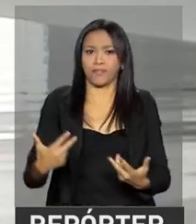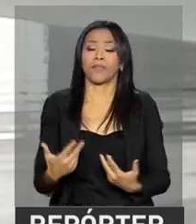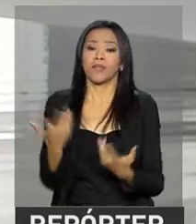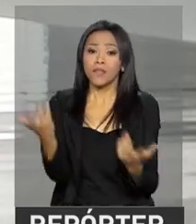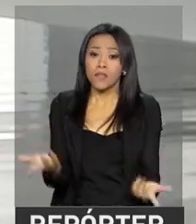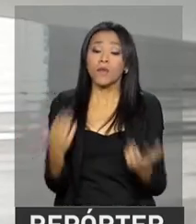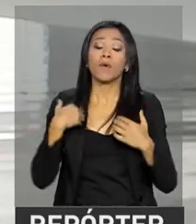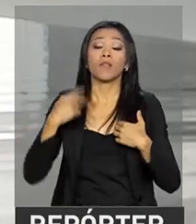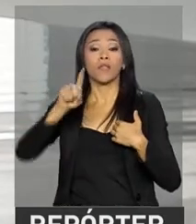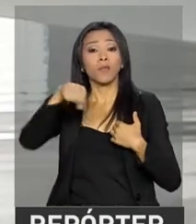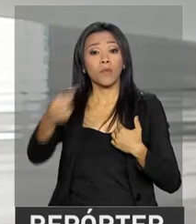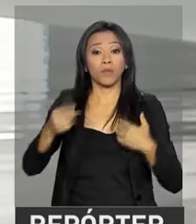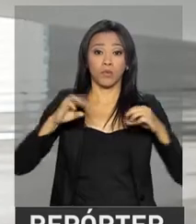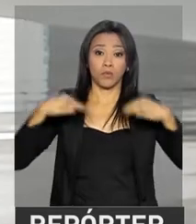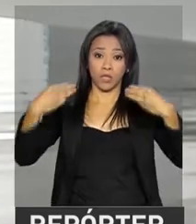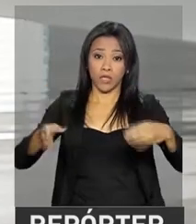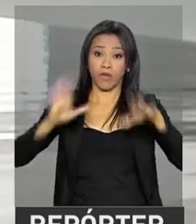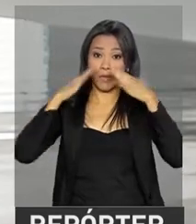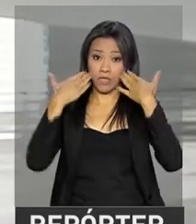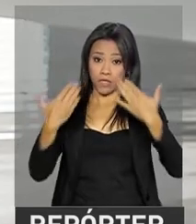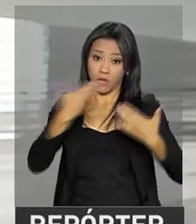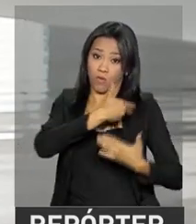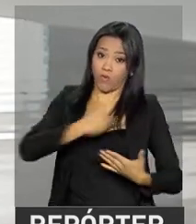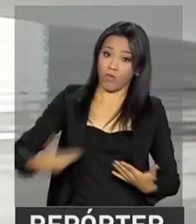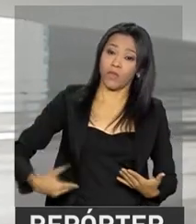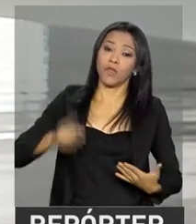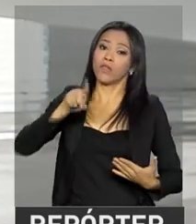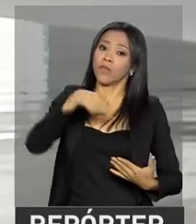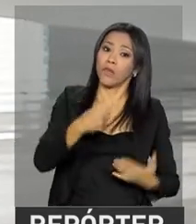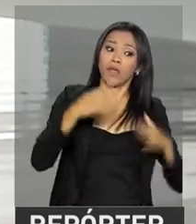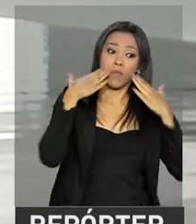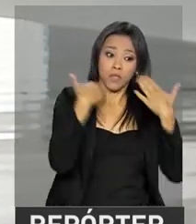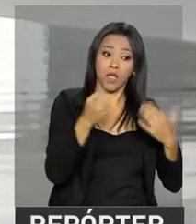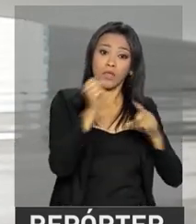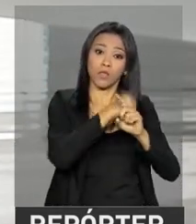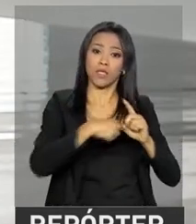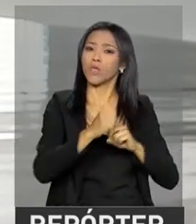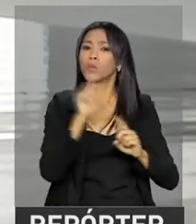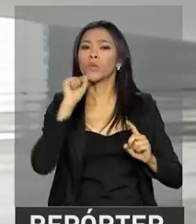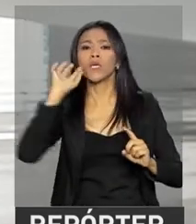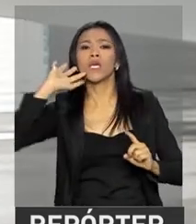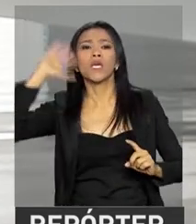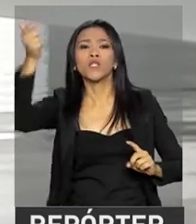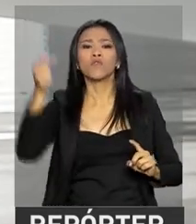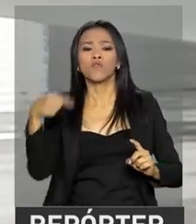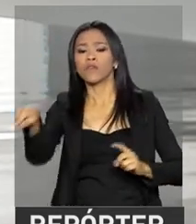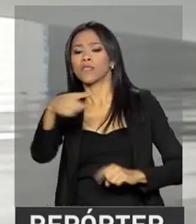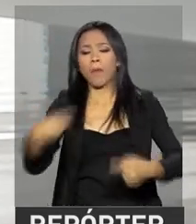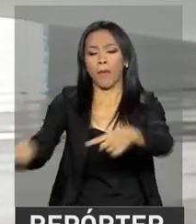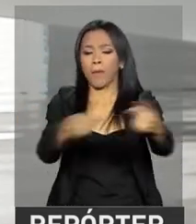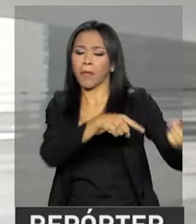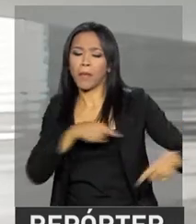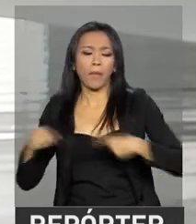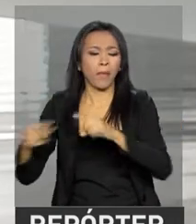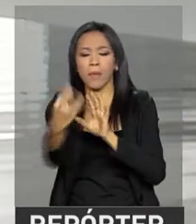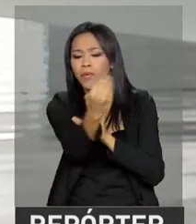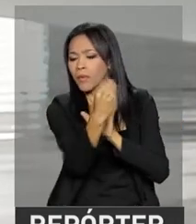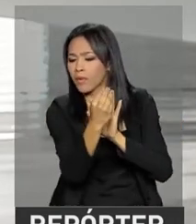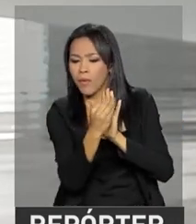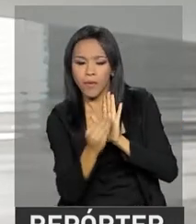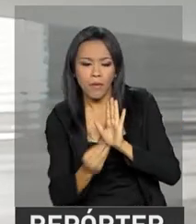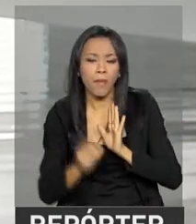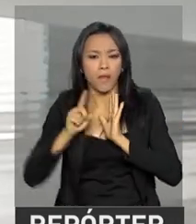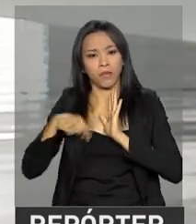vai apresentar ao governo e à sociedade a conclusão desses debates e eventuais medidas de promoção do